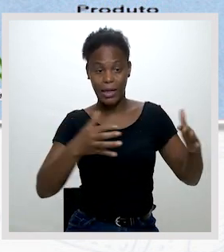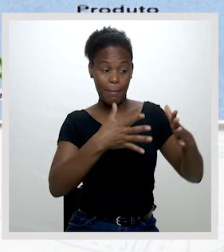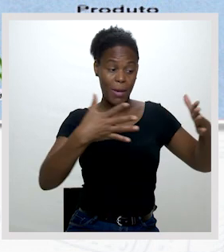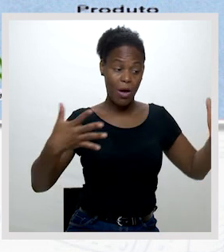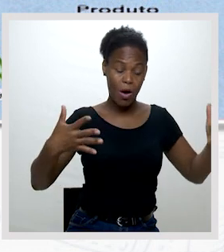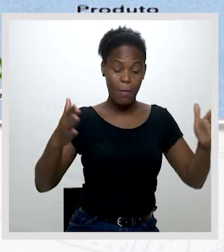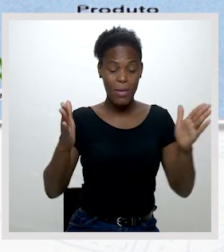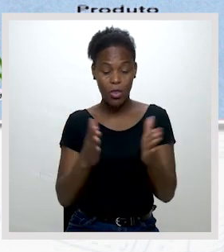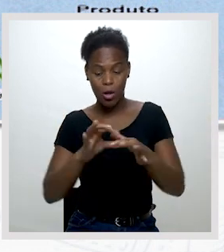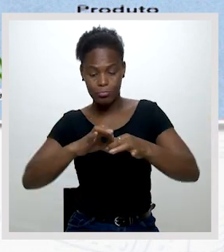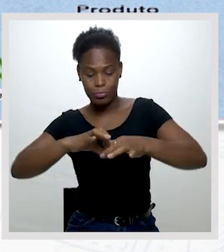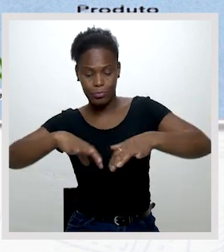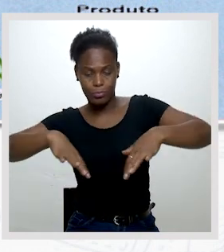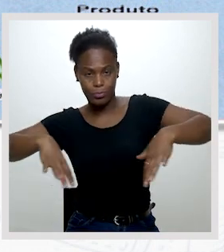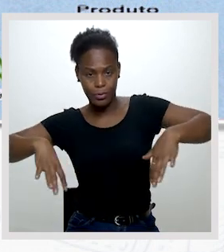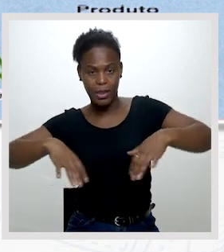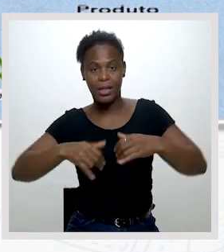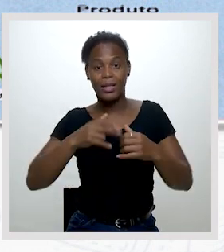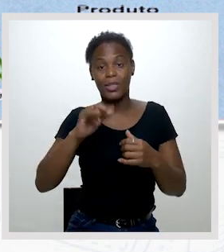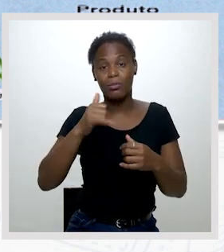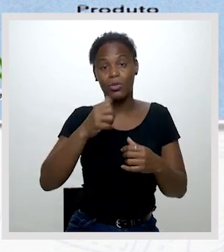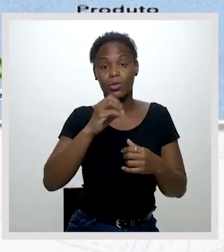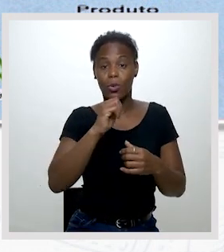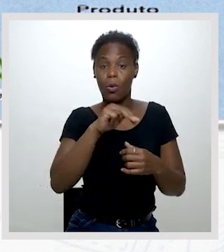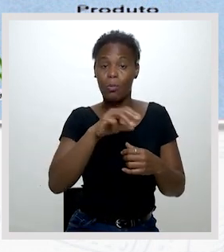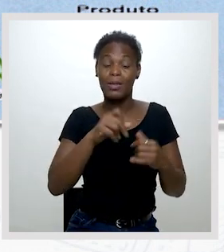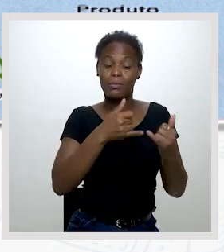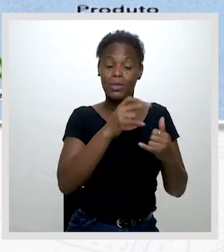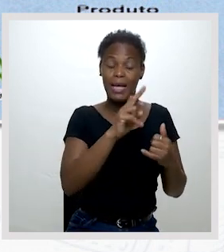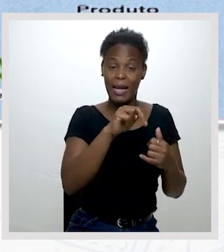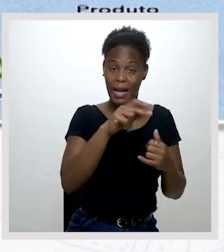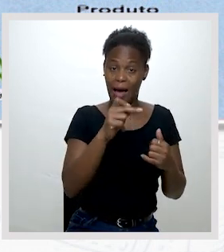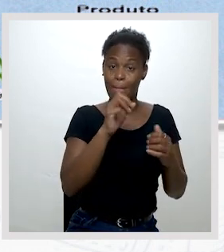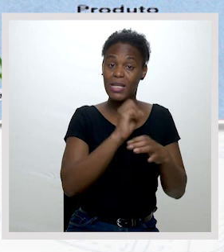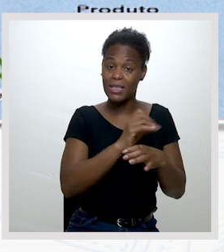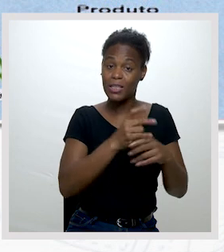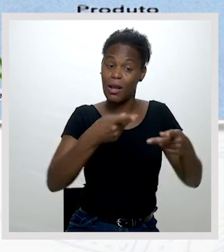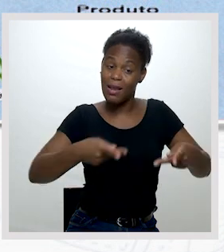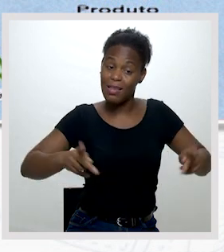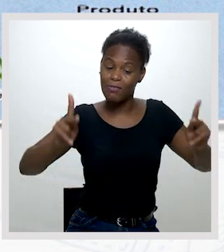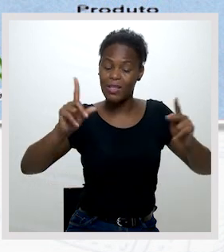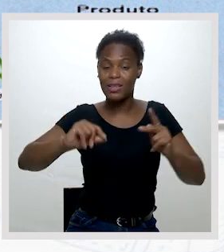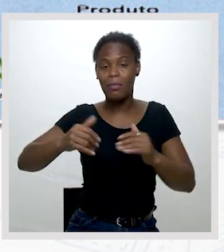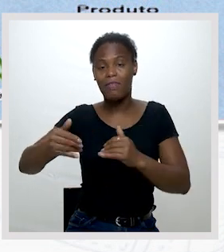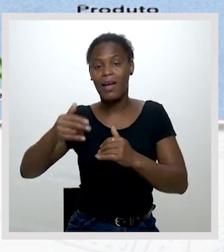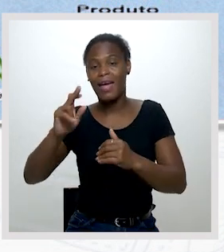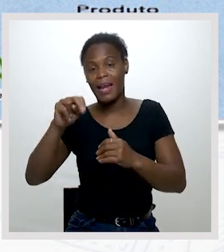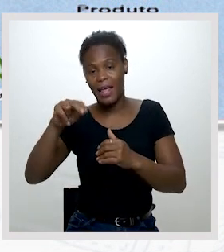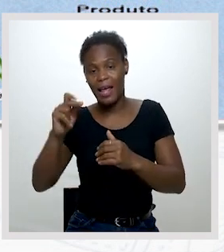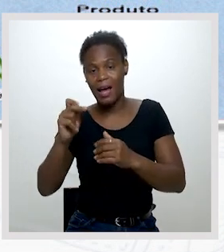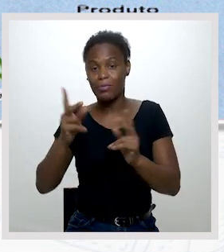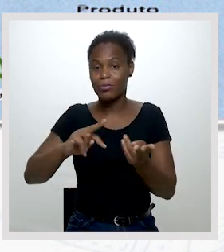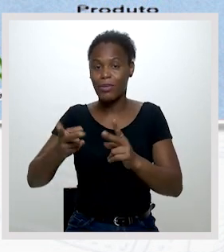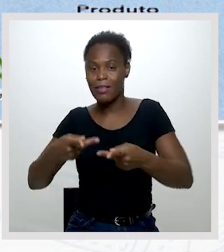maior com a subunidade menor do ribossoma, vamos ter a libertação aqui do RNA mensageiro, bem como também a libertação